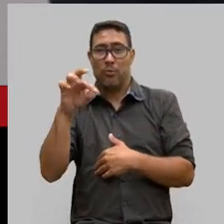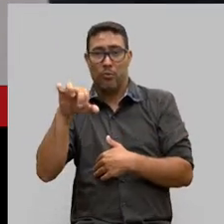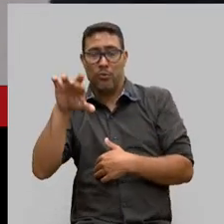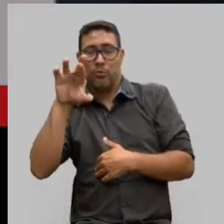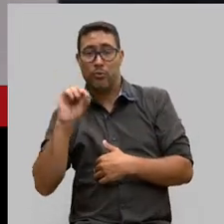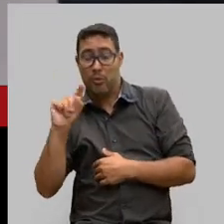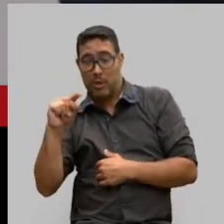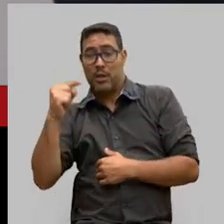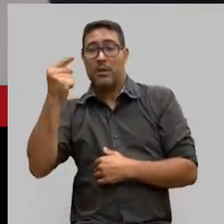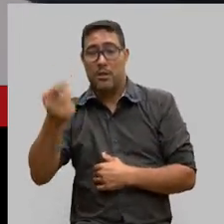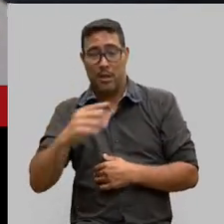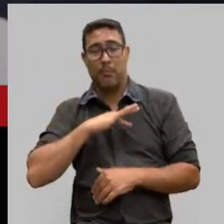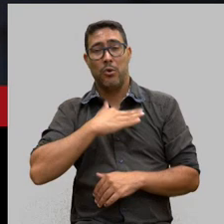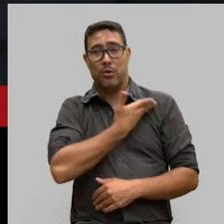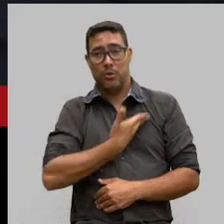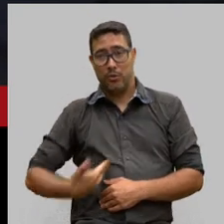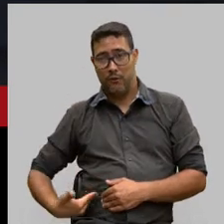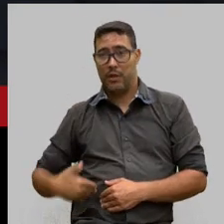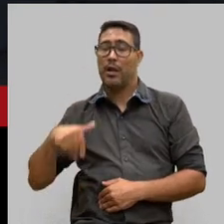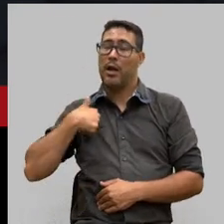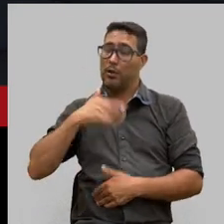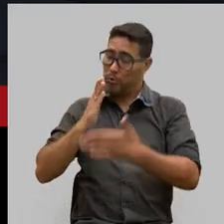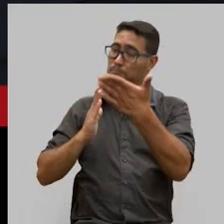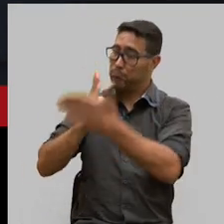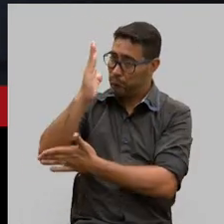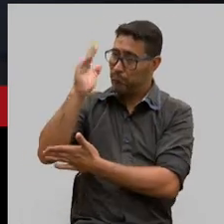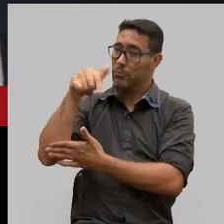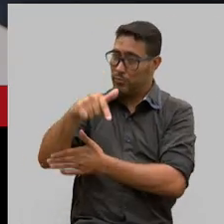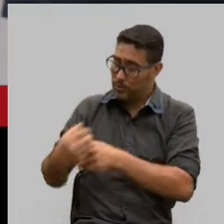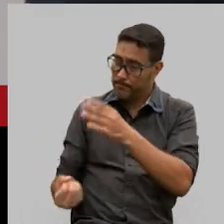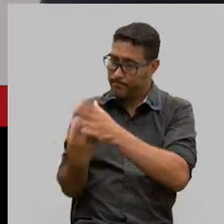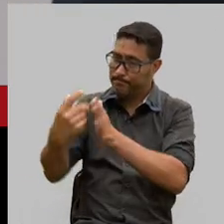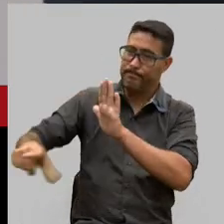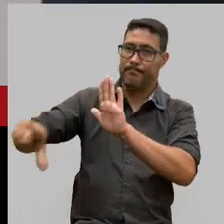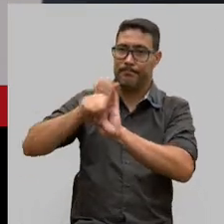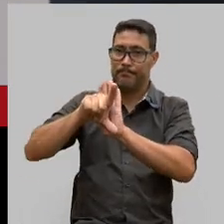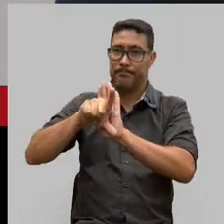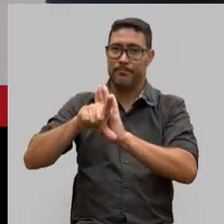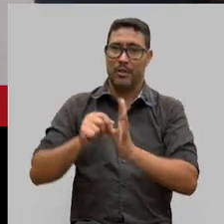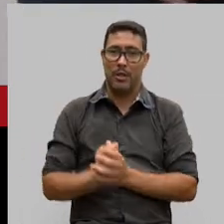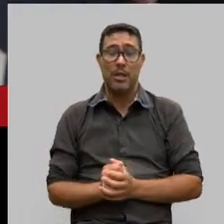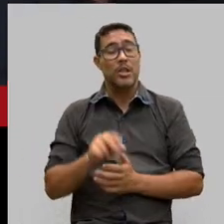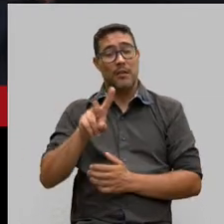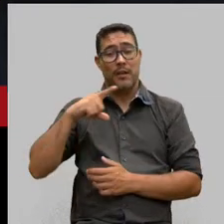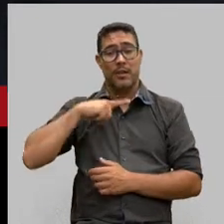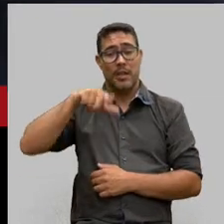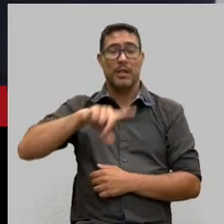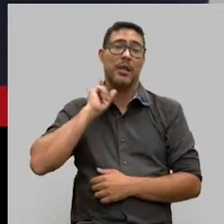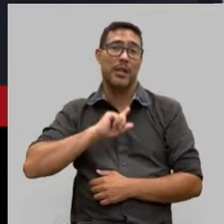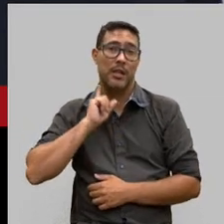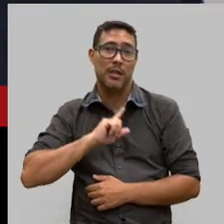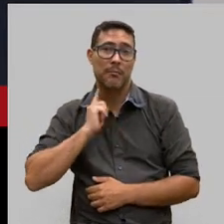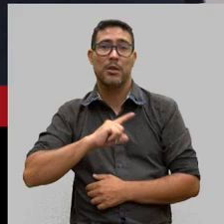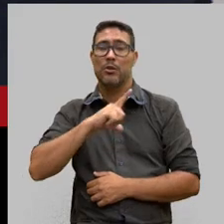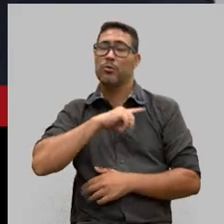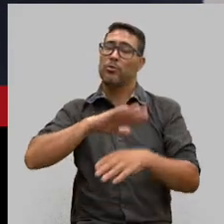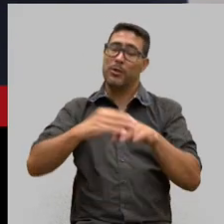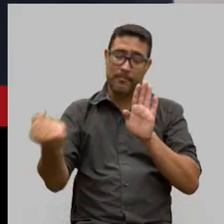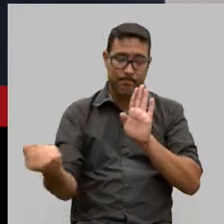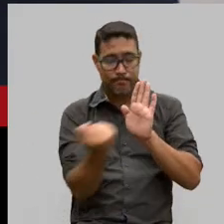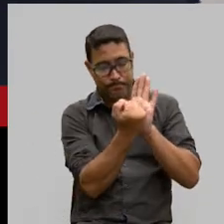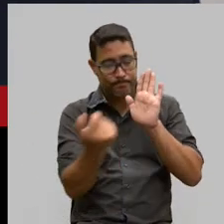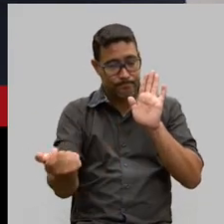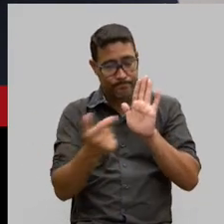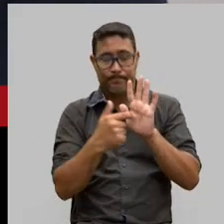sanção do governador o governador sancionando se torna lei que que nós vamos ter em Minas Gerais um Marco legal um Marco